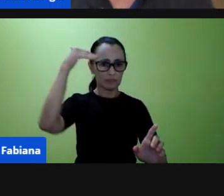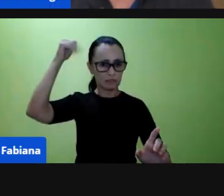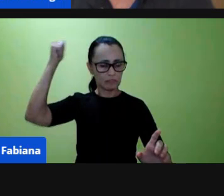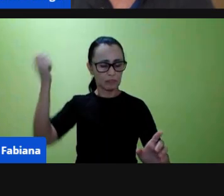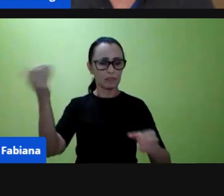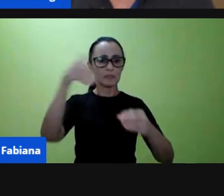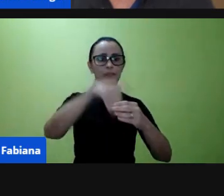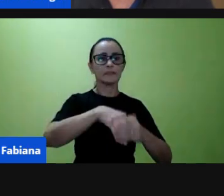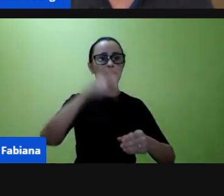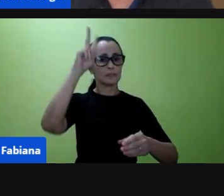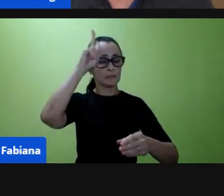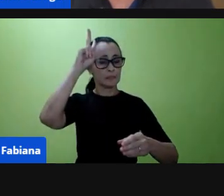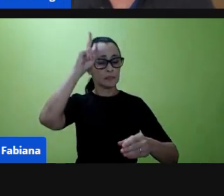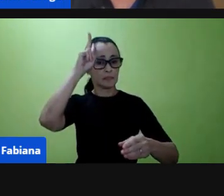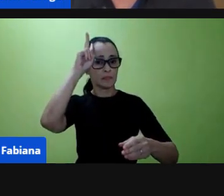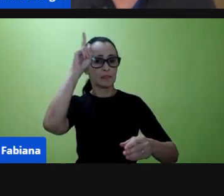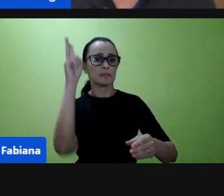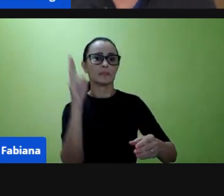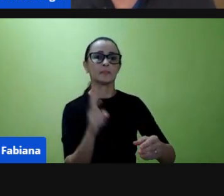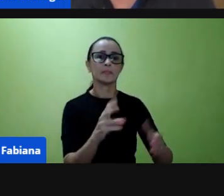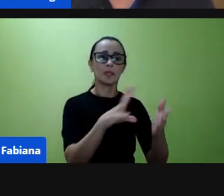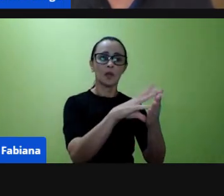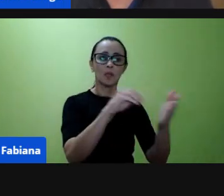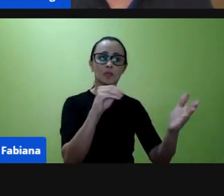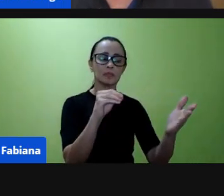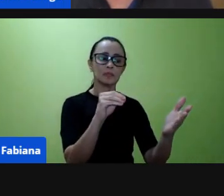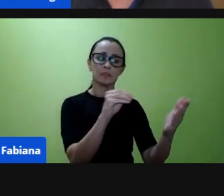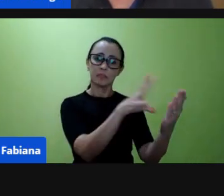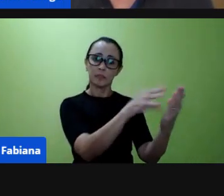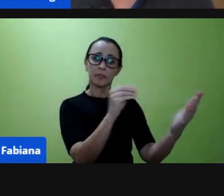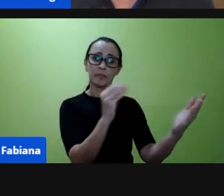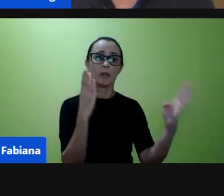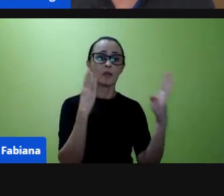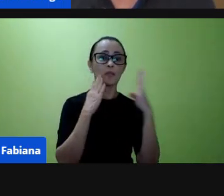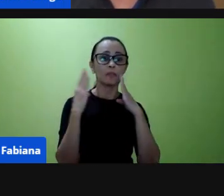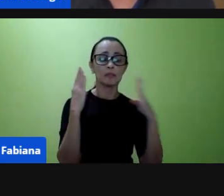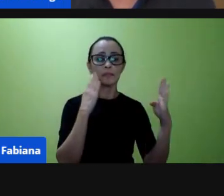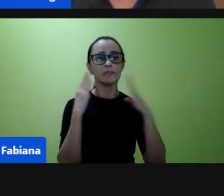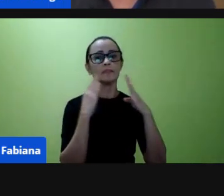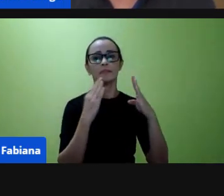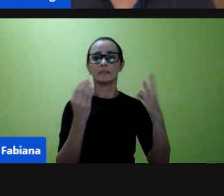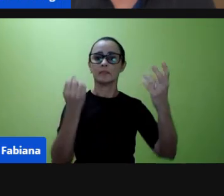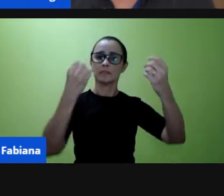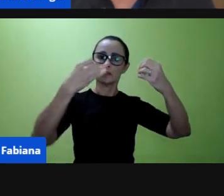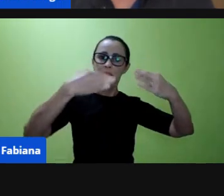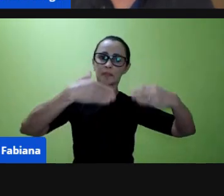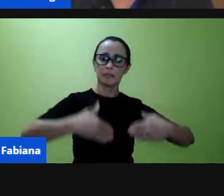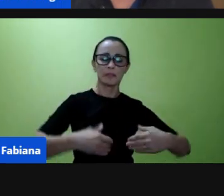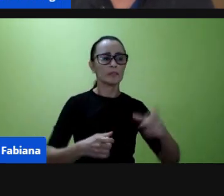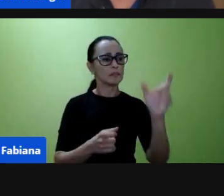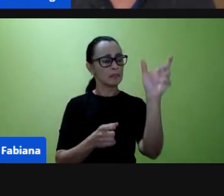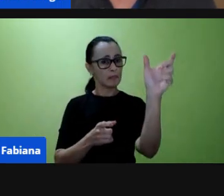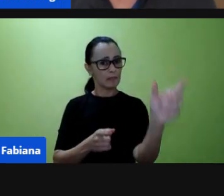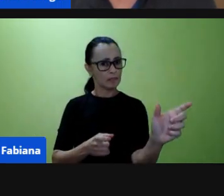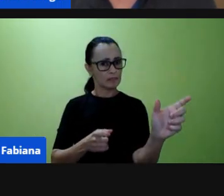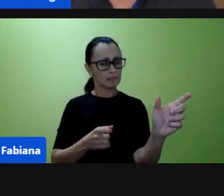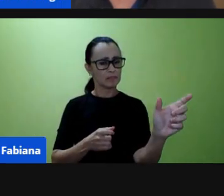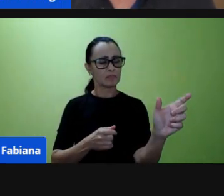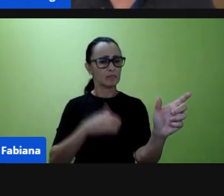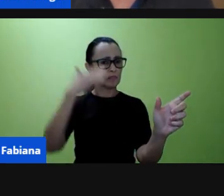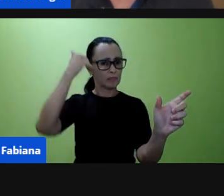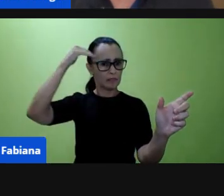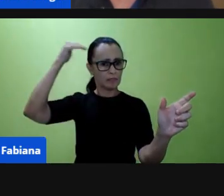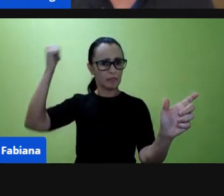do slide do Facebook. E aí eu expliquei aquele personagem histórico como se ele tivesse um